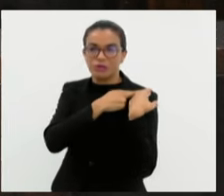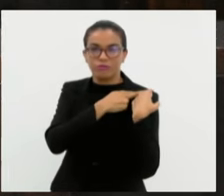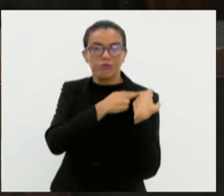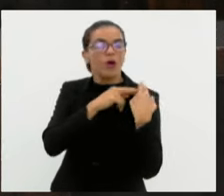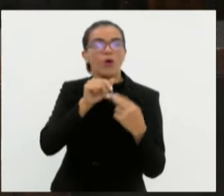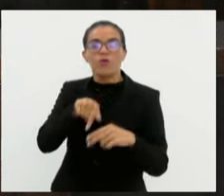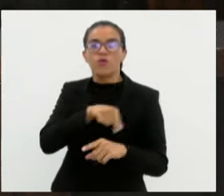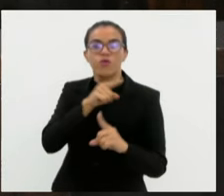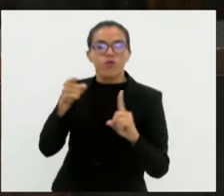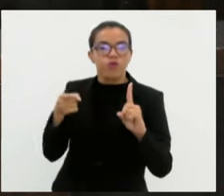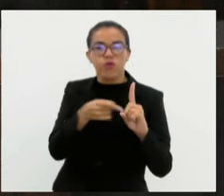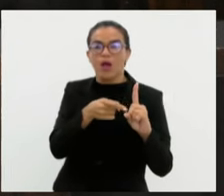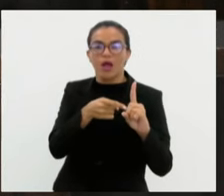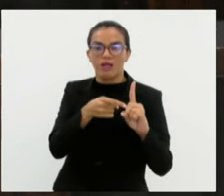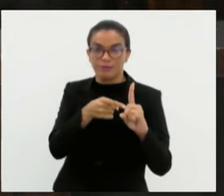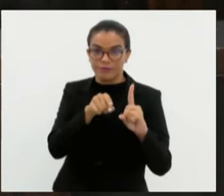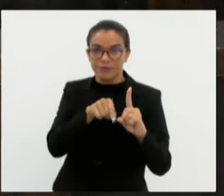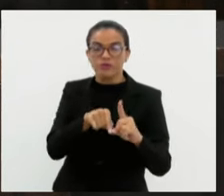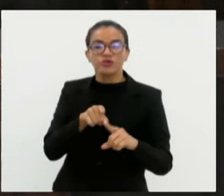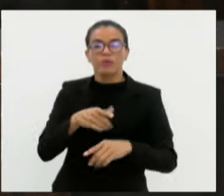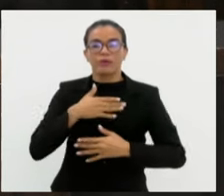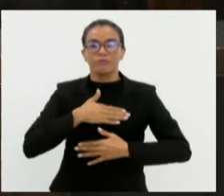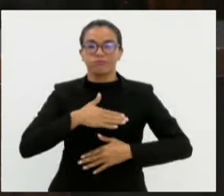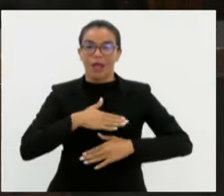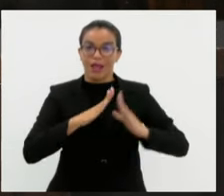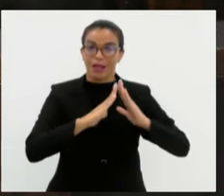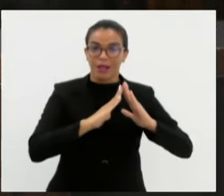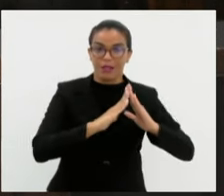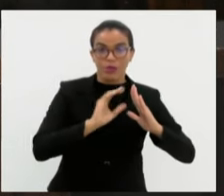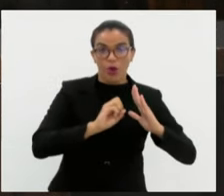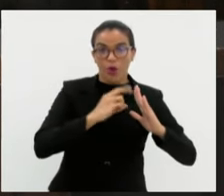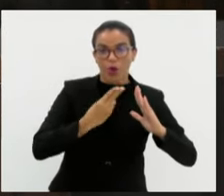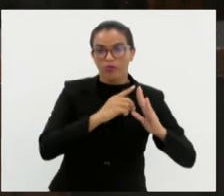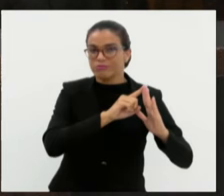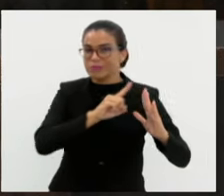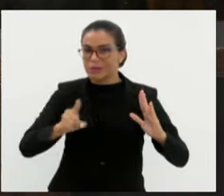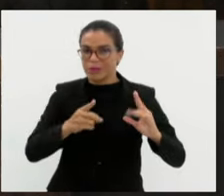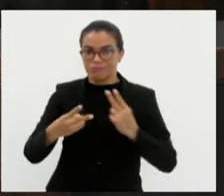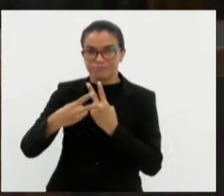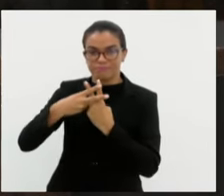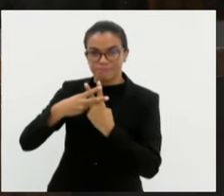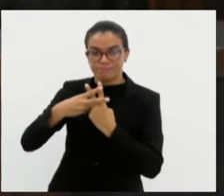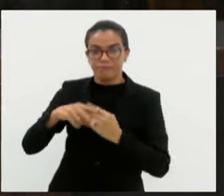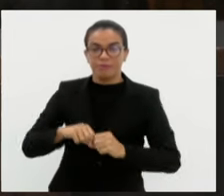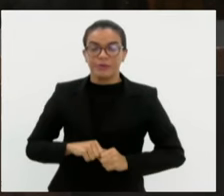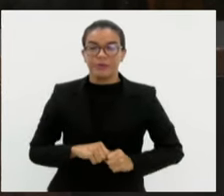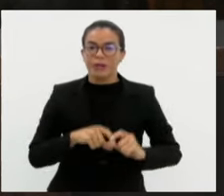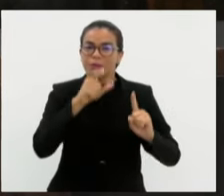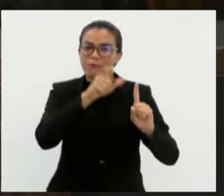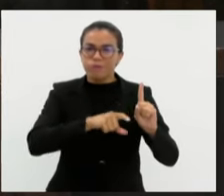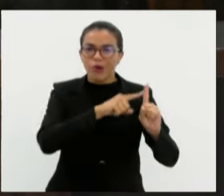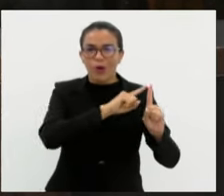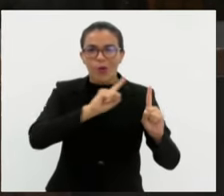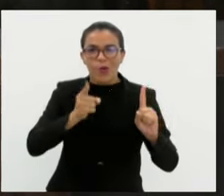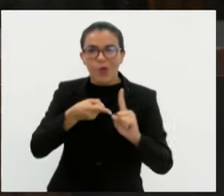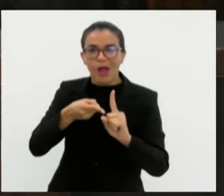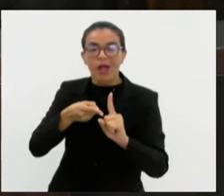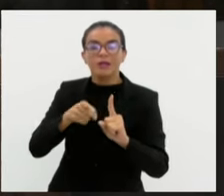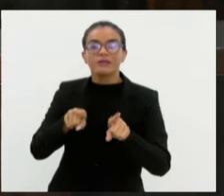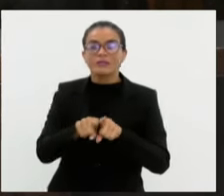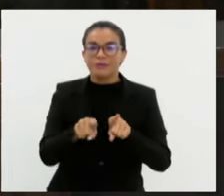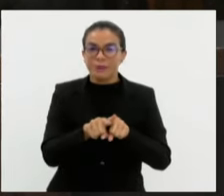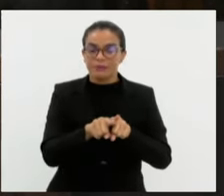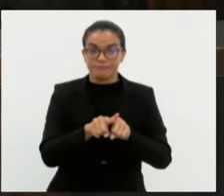o pronunciamento da casa sobre o relaxamento ou a não prisão. facultar ao réu ou seu